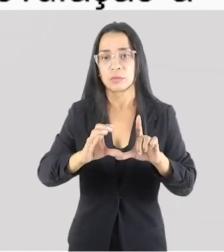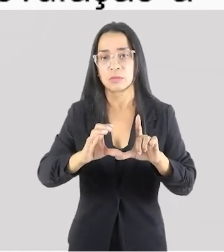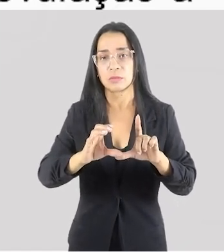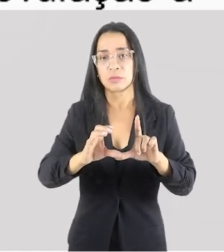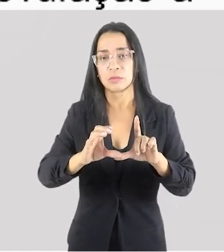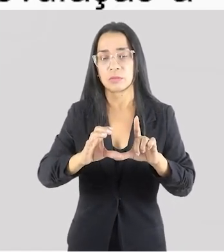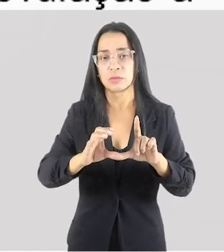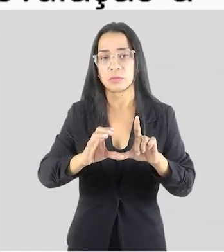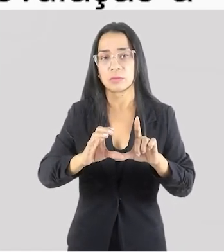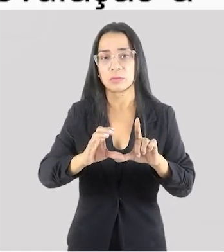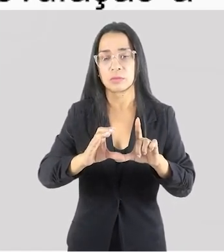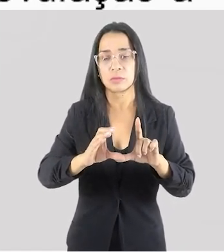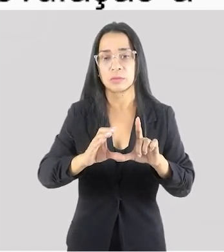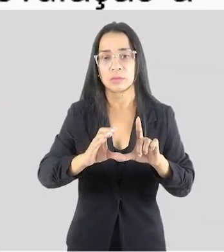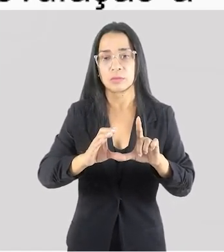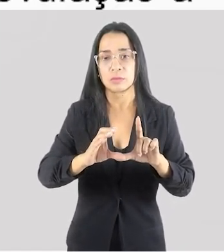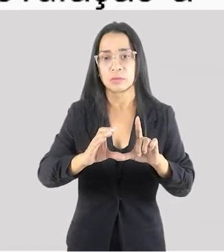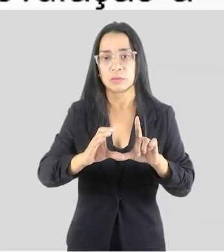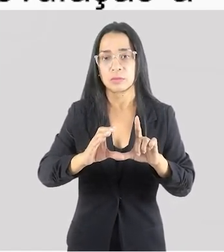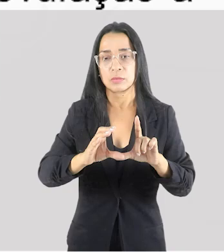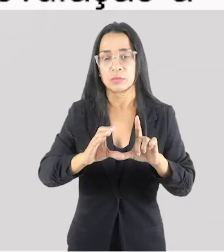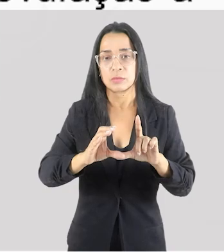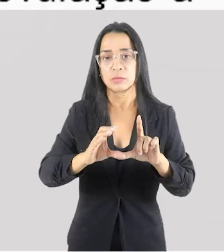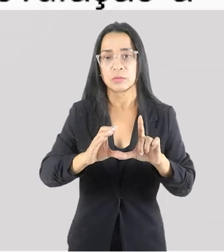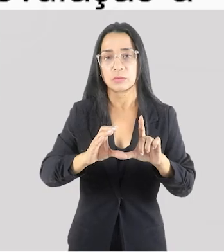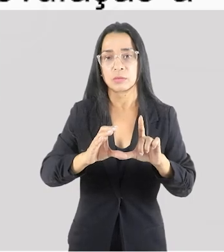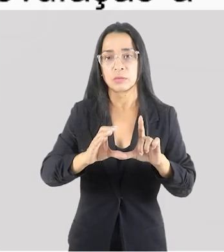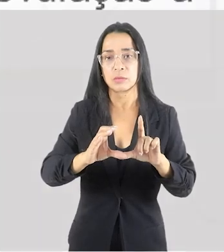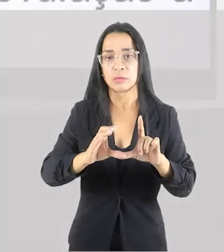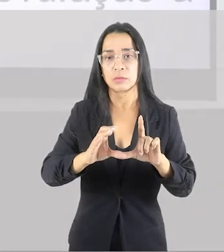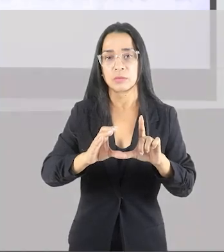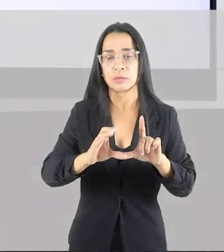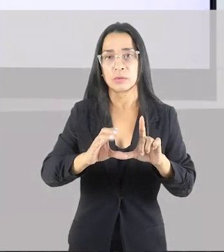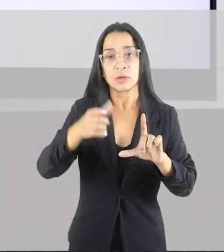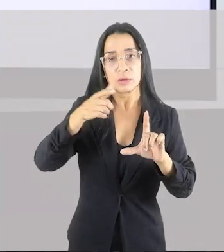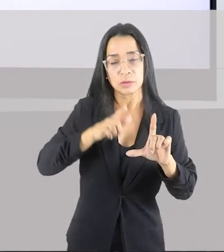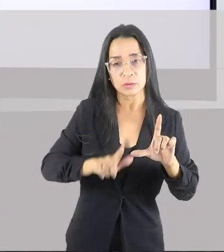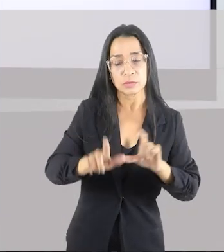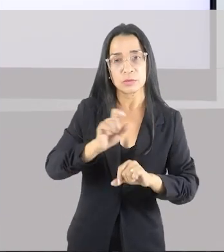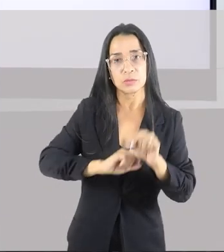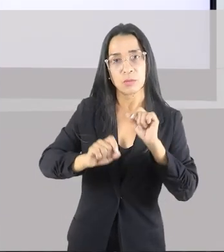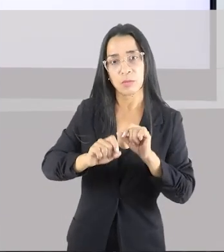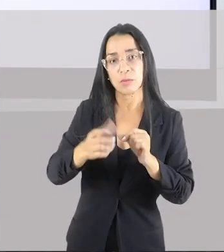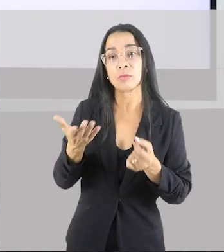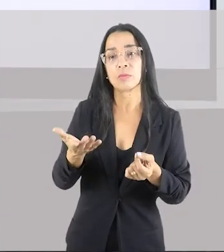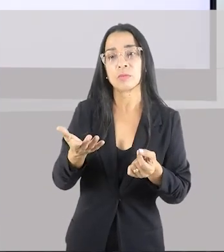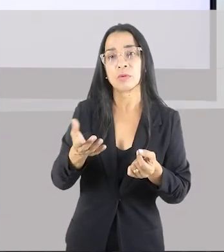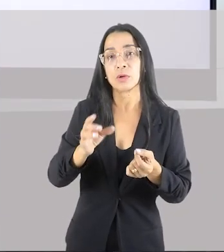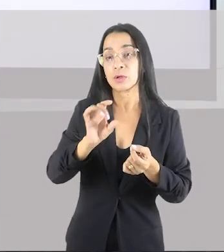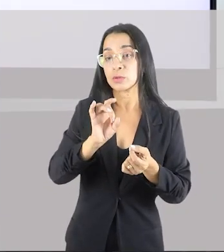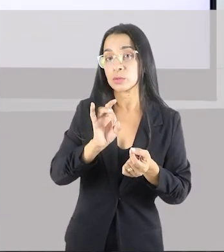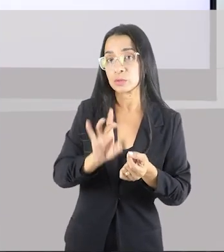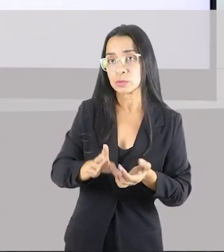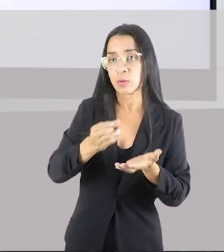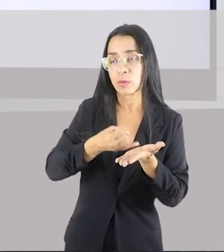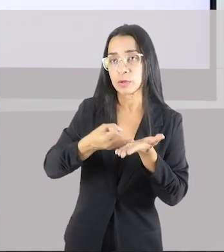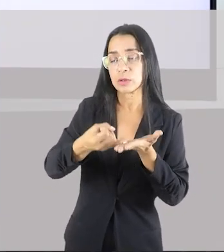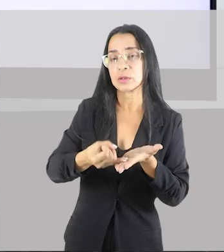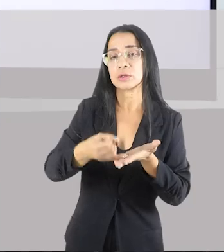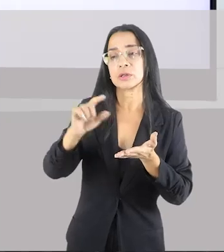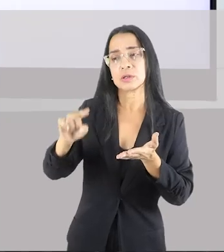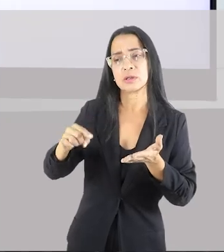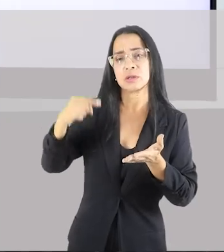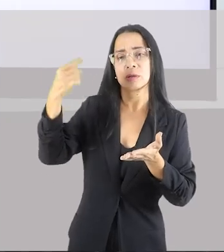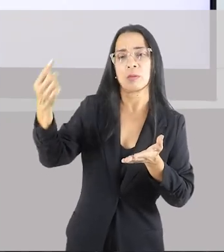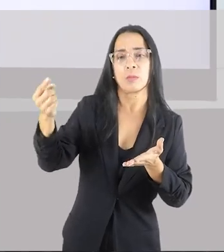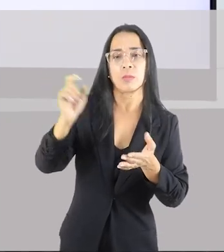anos antes da puberdade, as mulheres iniciam a meiose. Então, ó, mais uma vez, ele coloca que só se inicia lá na